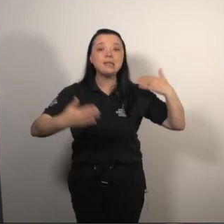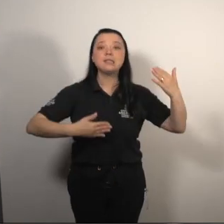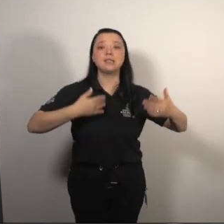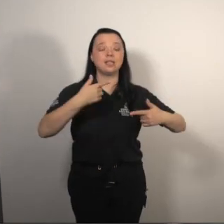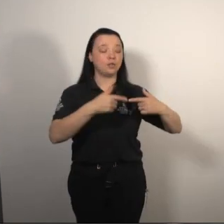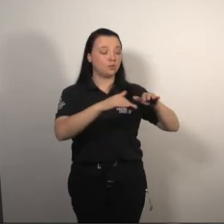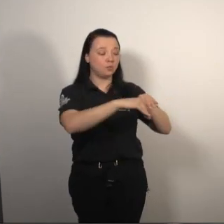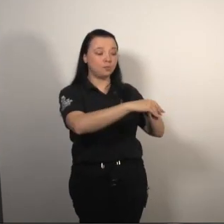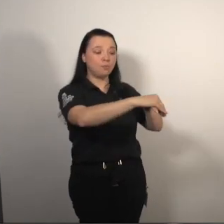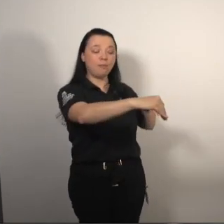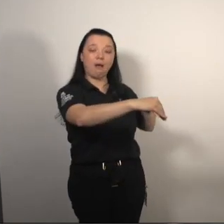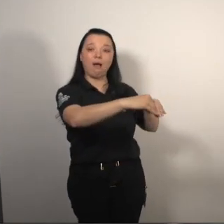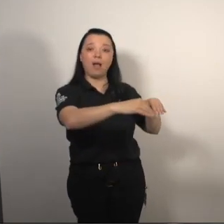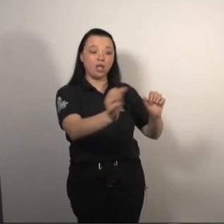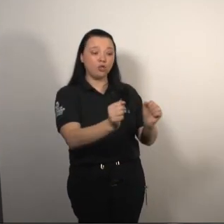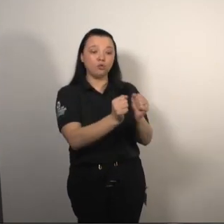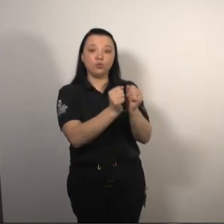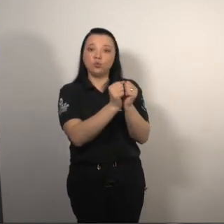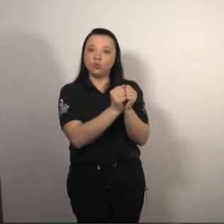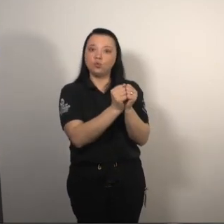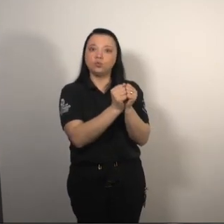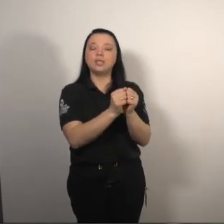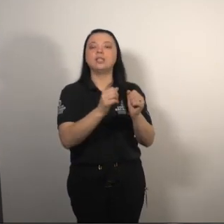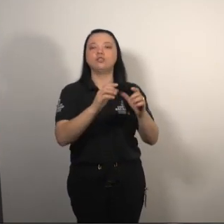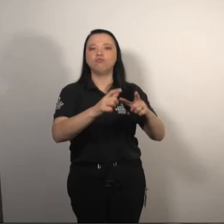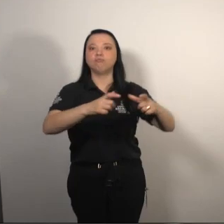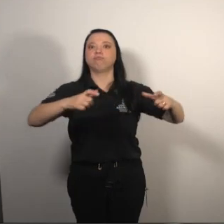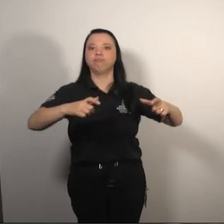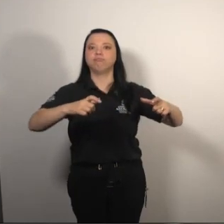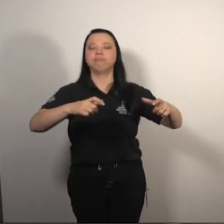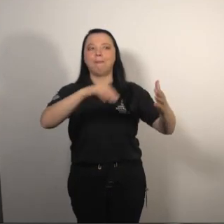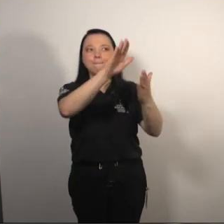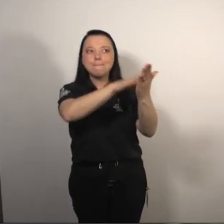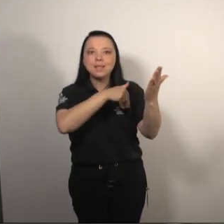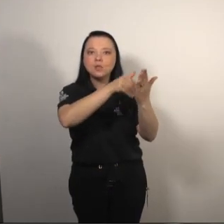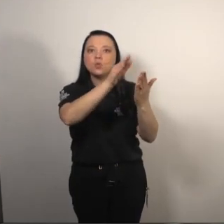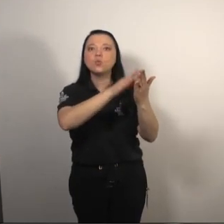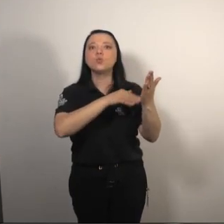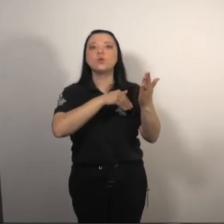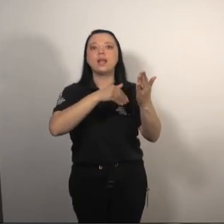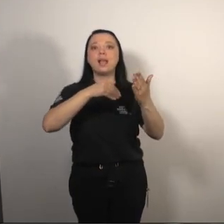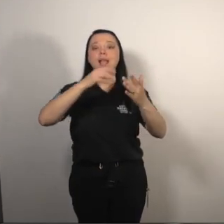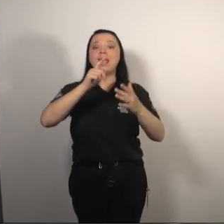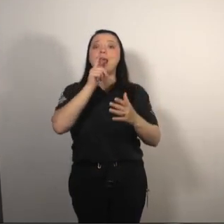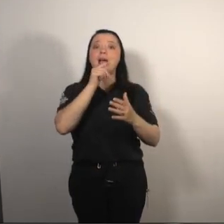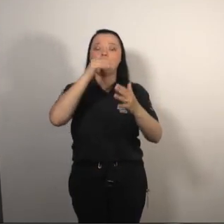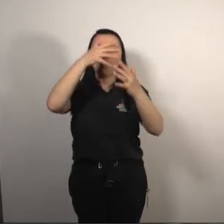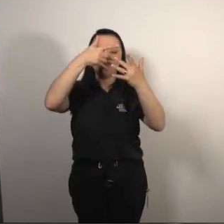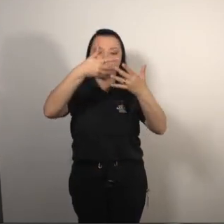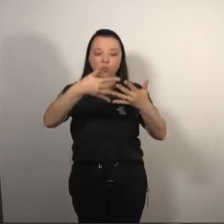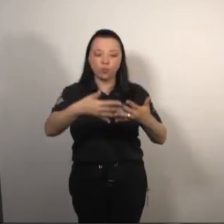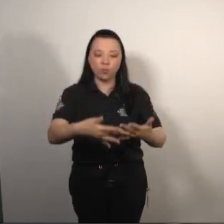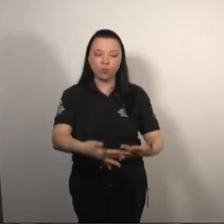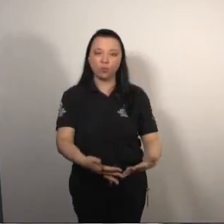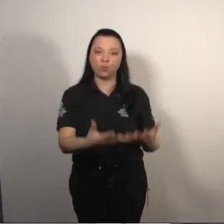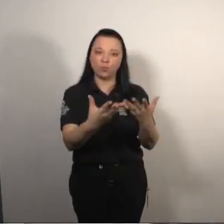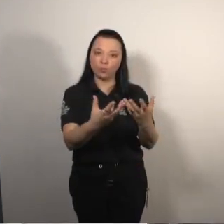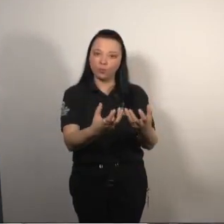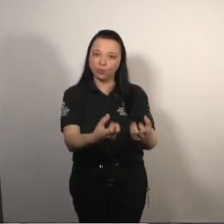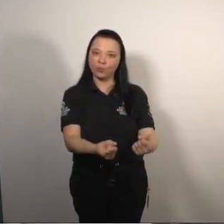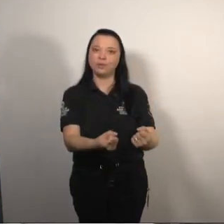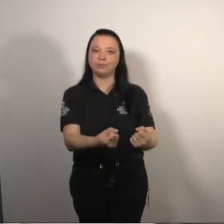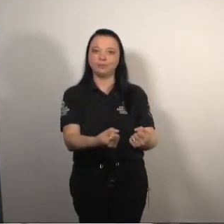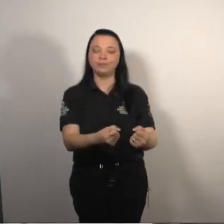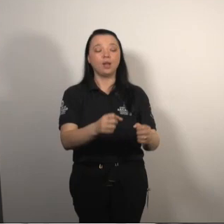pavimento, junta de dilatação, pintura e drenagem. Ou seja, toda a parte